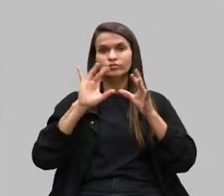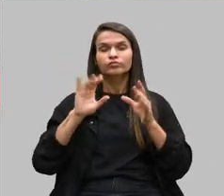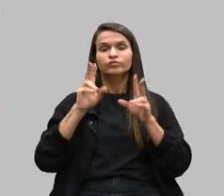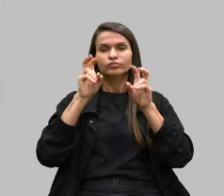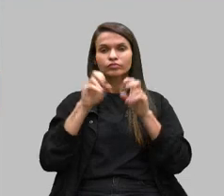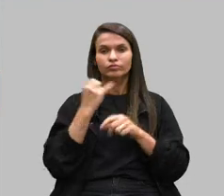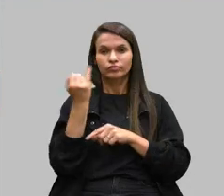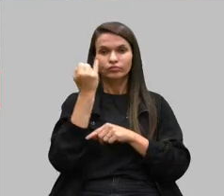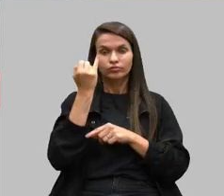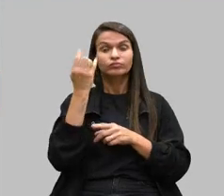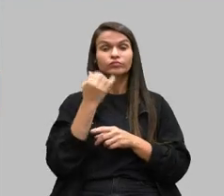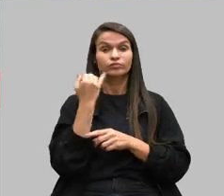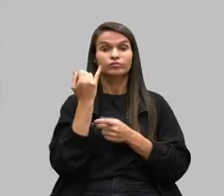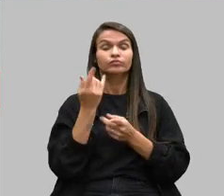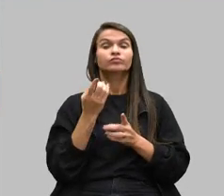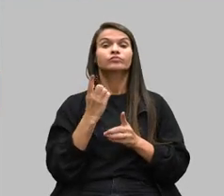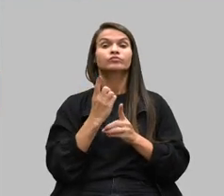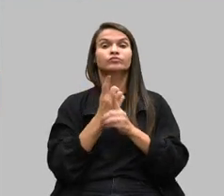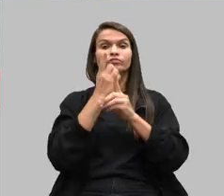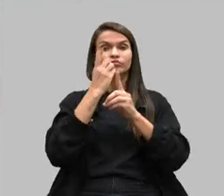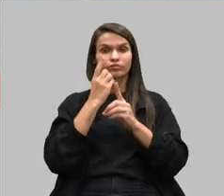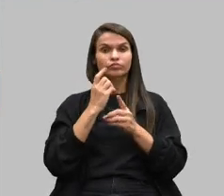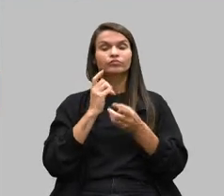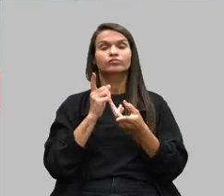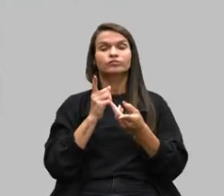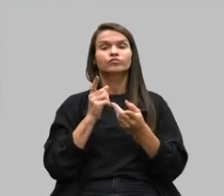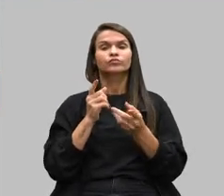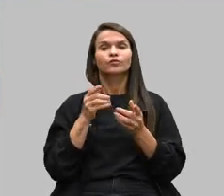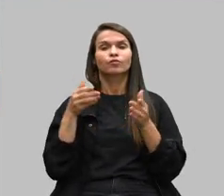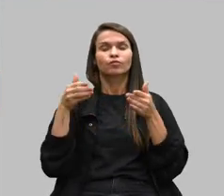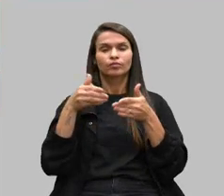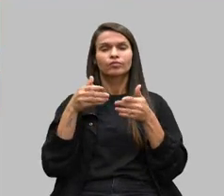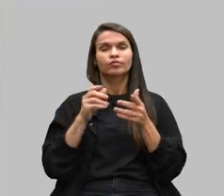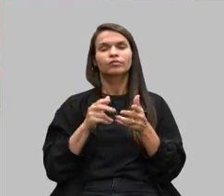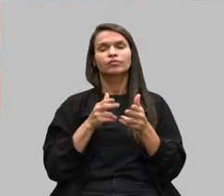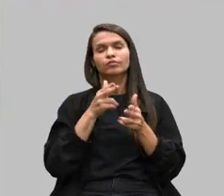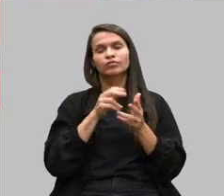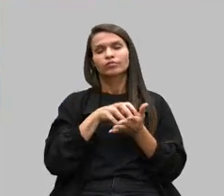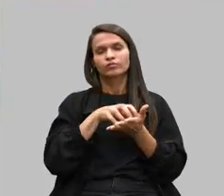caros nesse importante segmento que é o segmento Ferroviário Muito